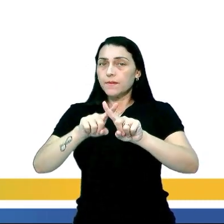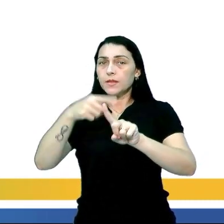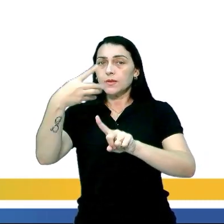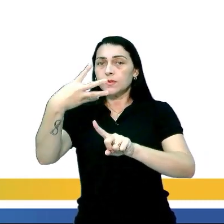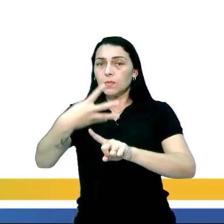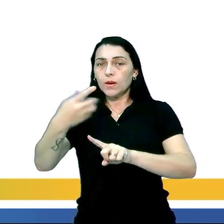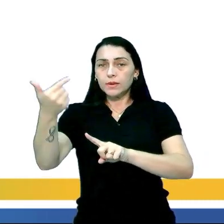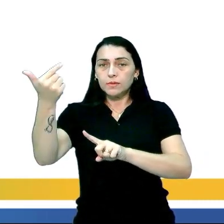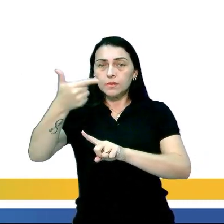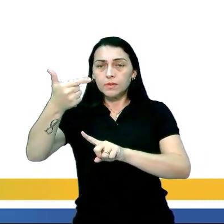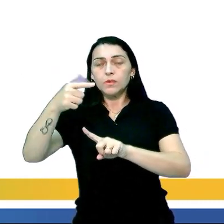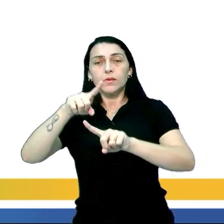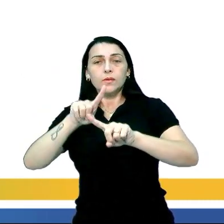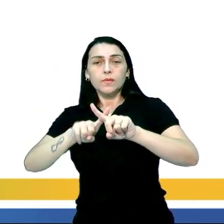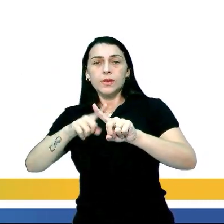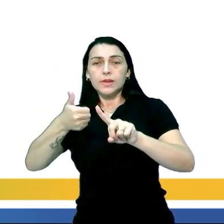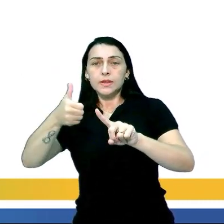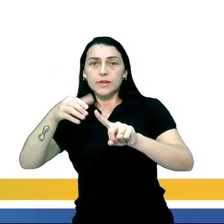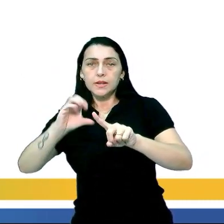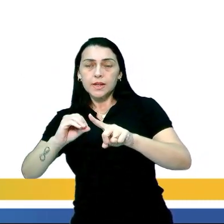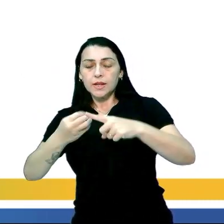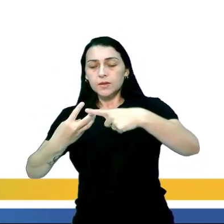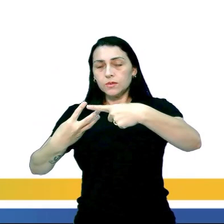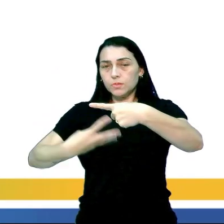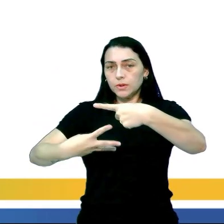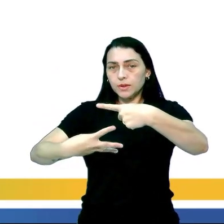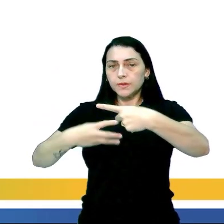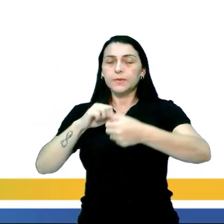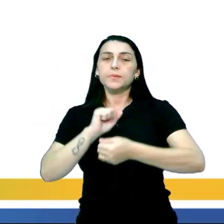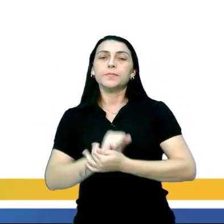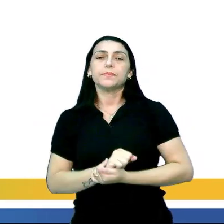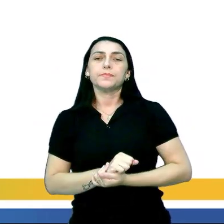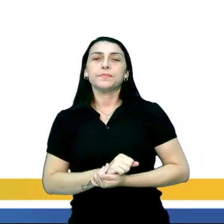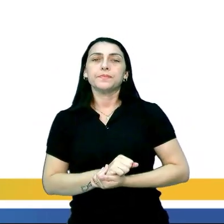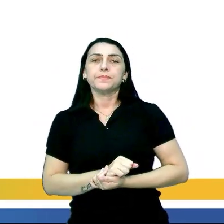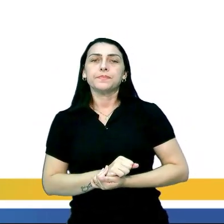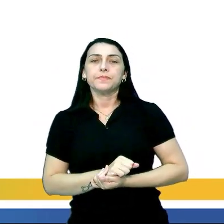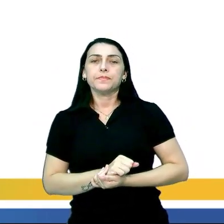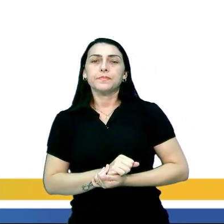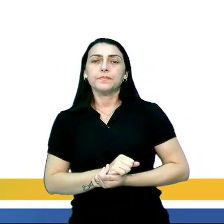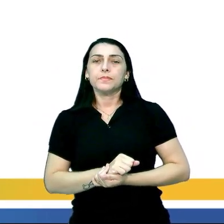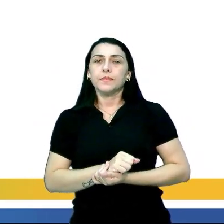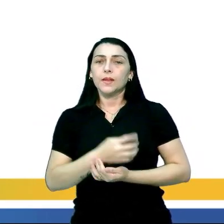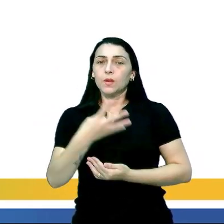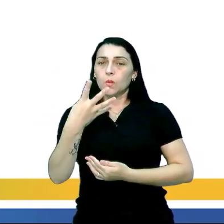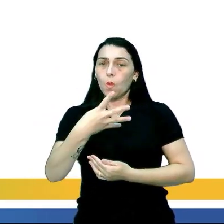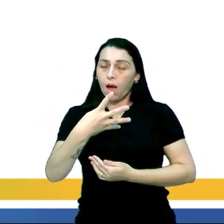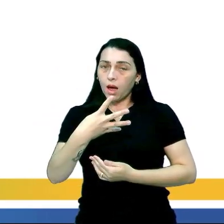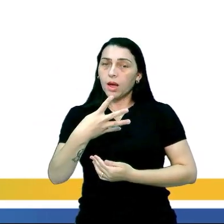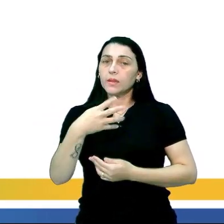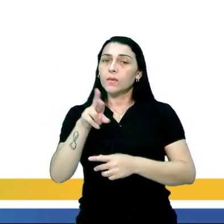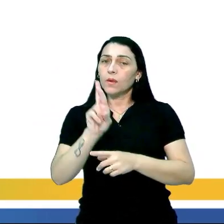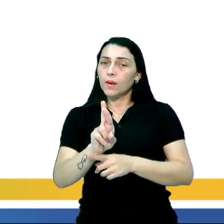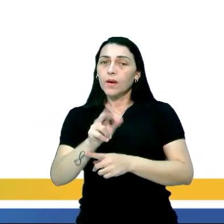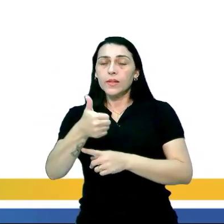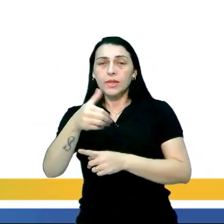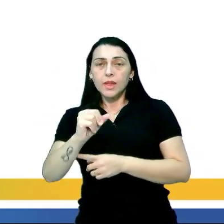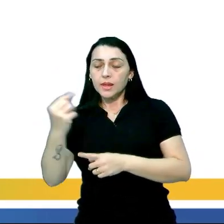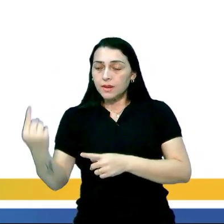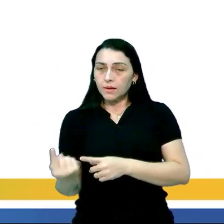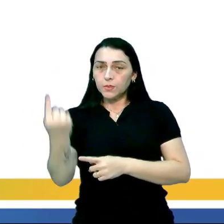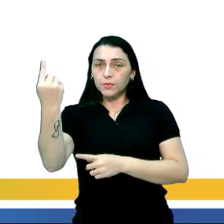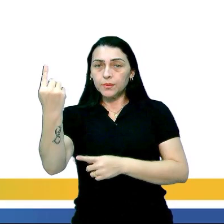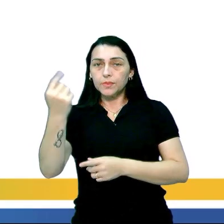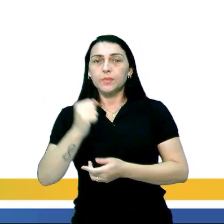π vezes 4² vezes 10 sobre 3. 4 é o raio e 10 é a